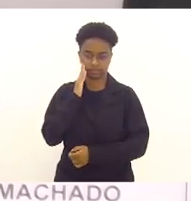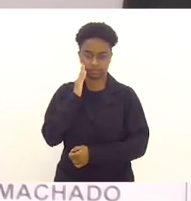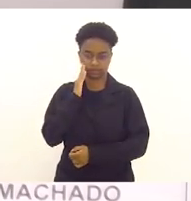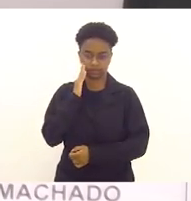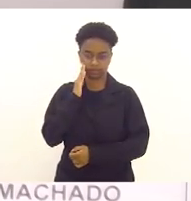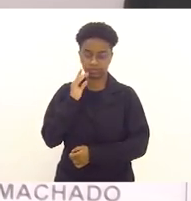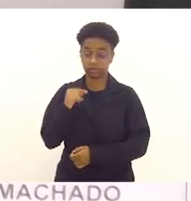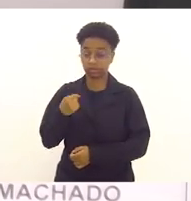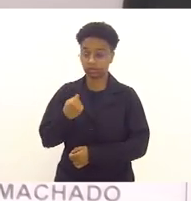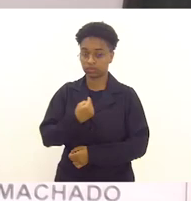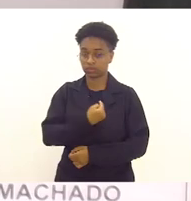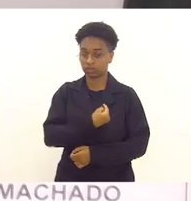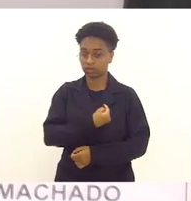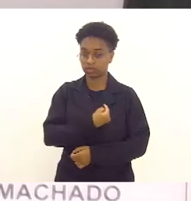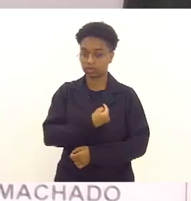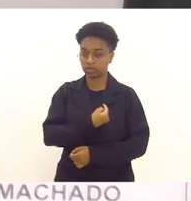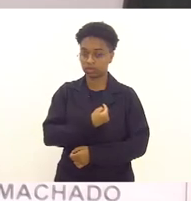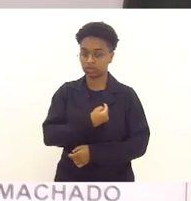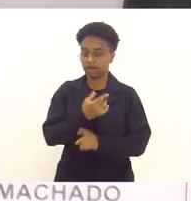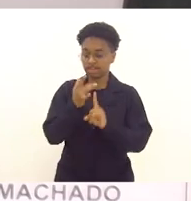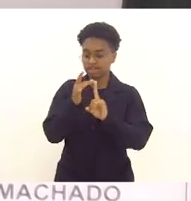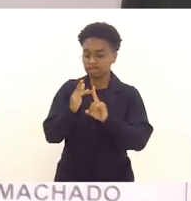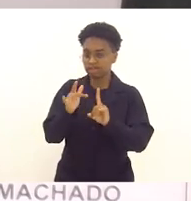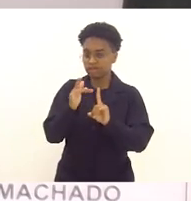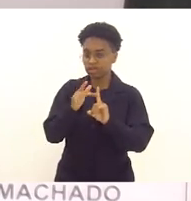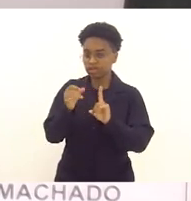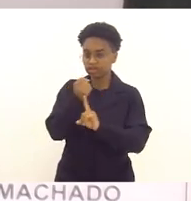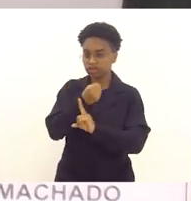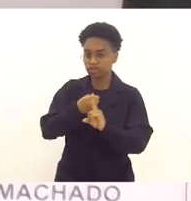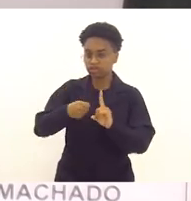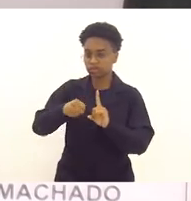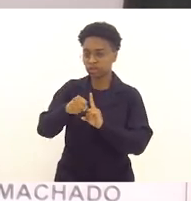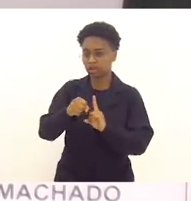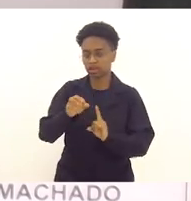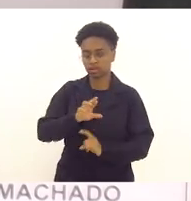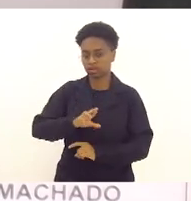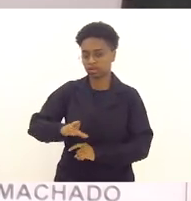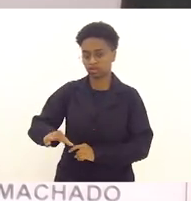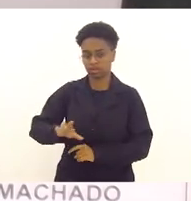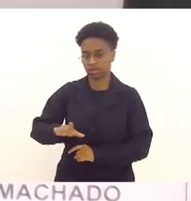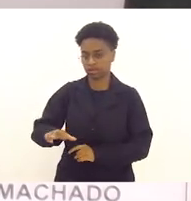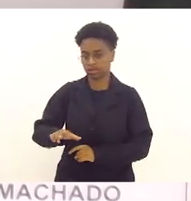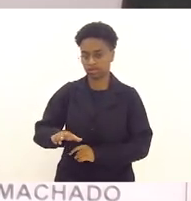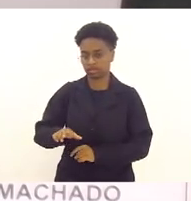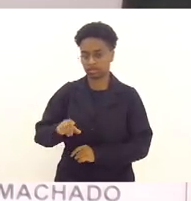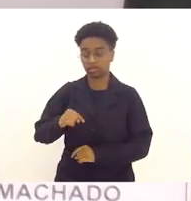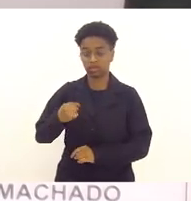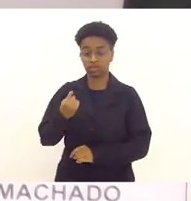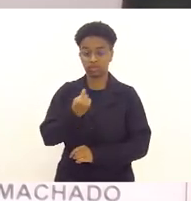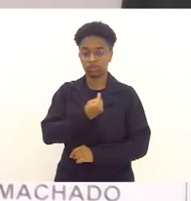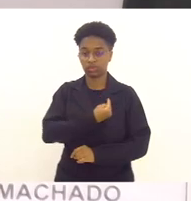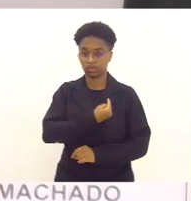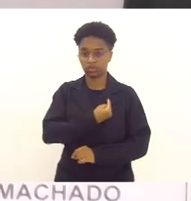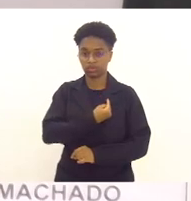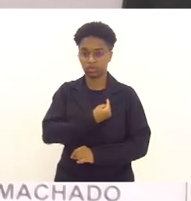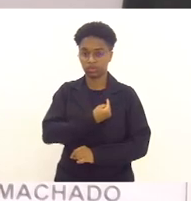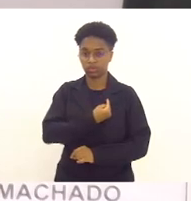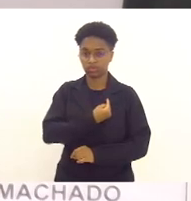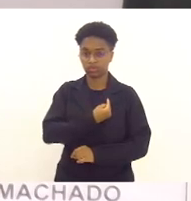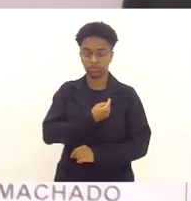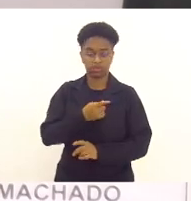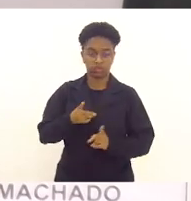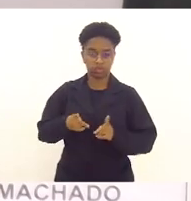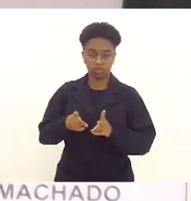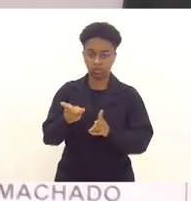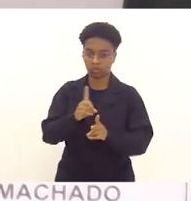Nós não somos vítimas da sociedade não seremos mais se nós nos